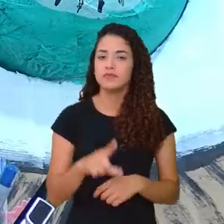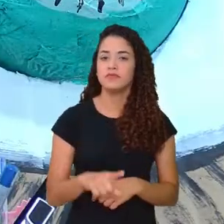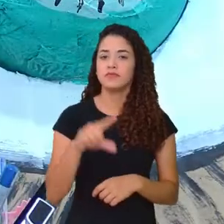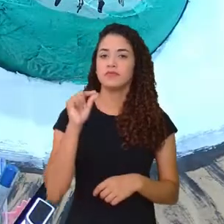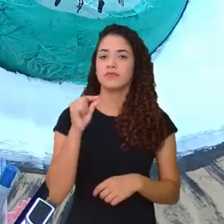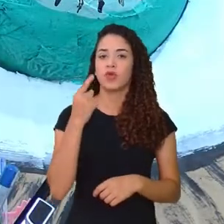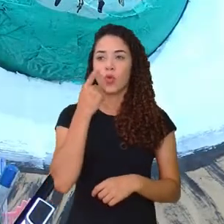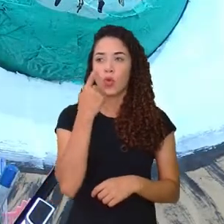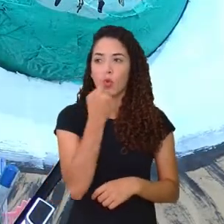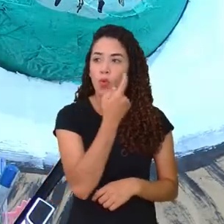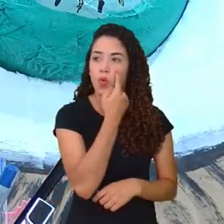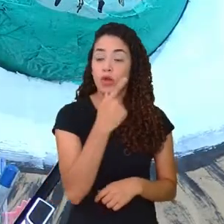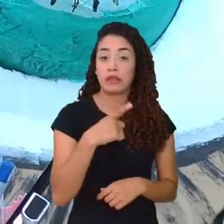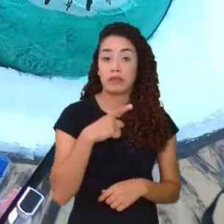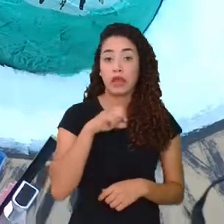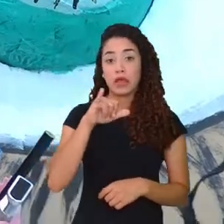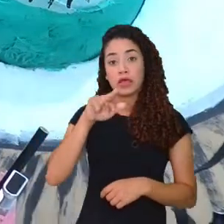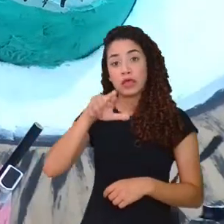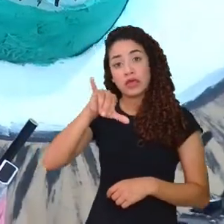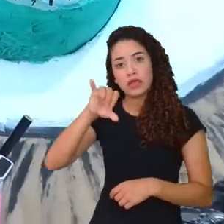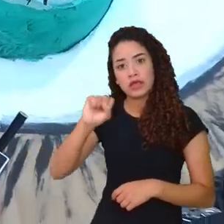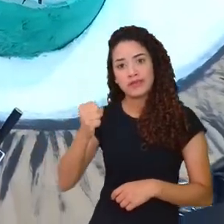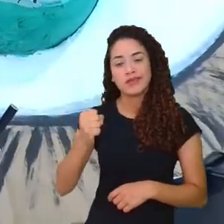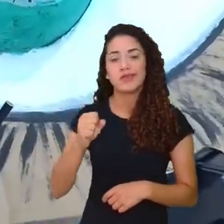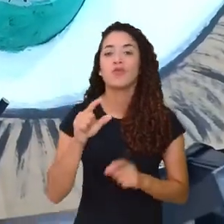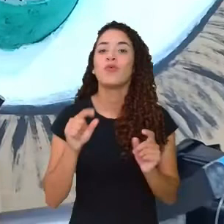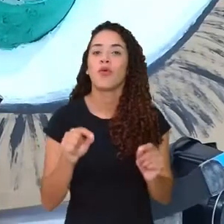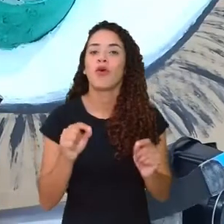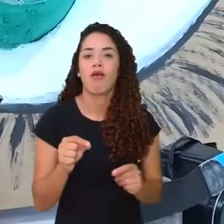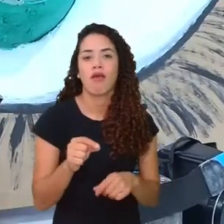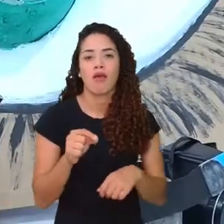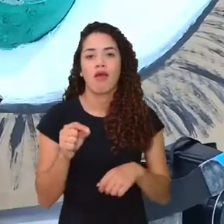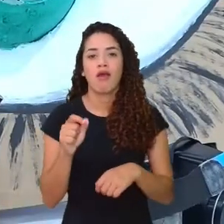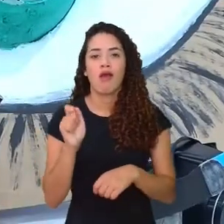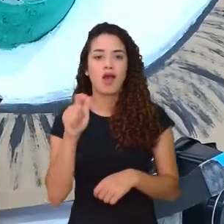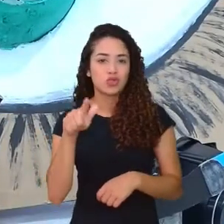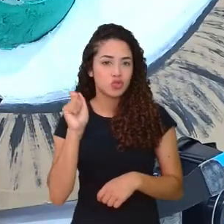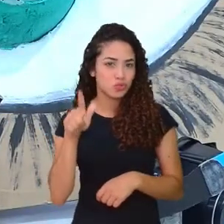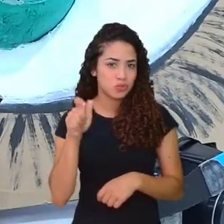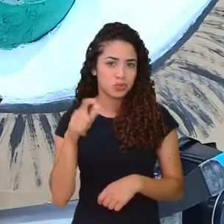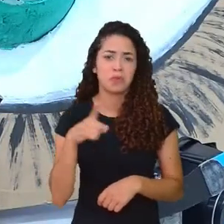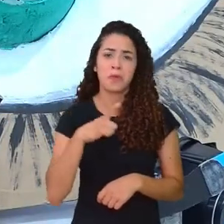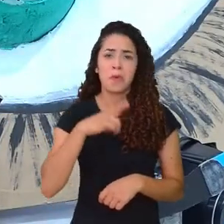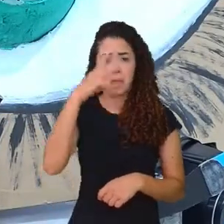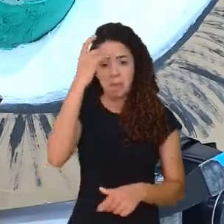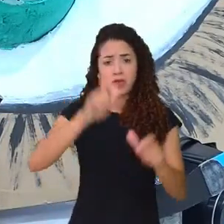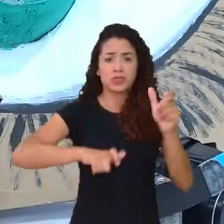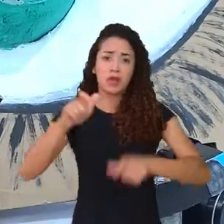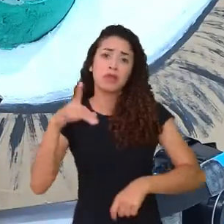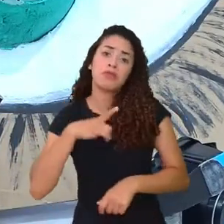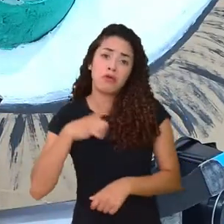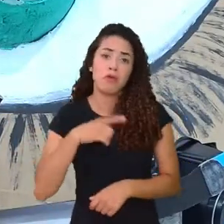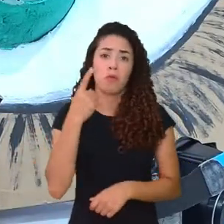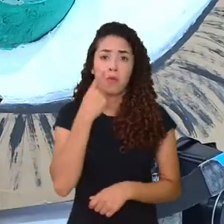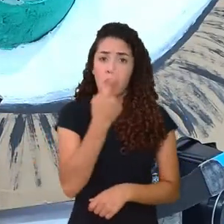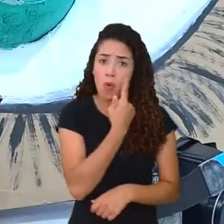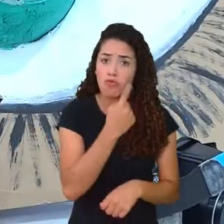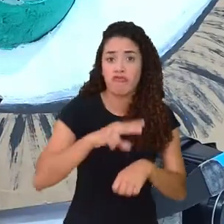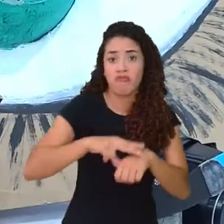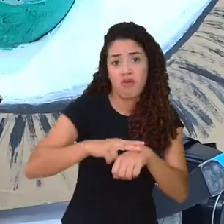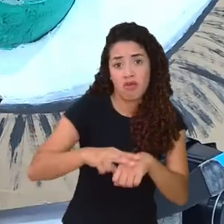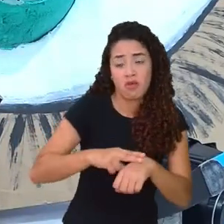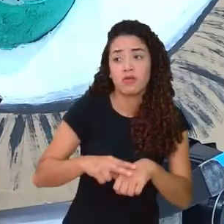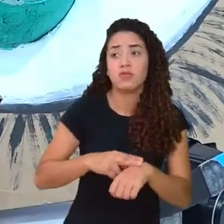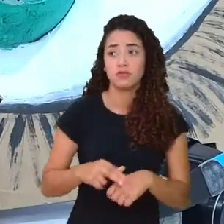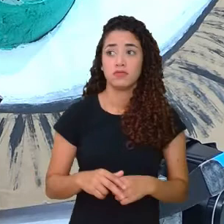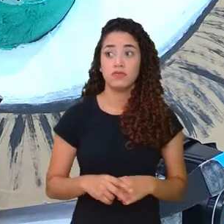um olho com a íris azul. Tem gente que tem o olho azul. Tem algumas pessoas que têm um olho verde, como